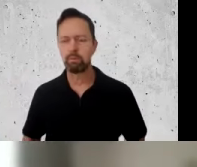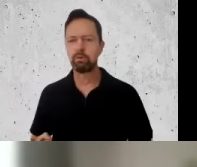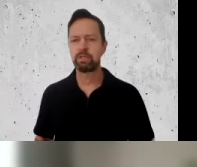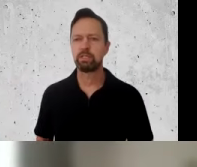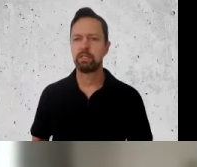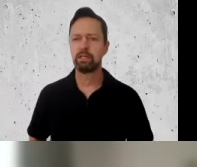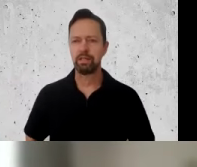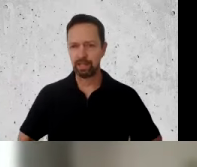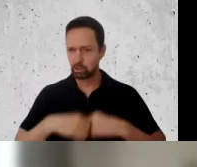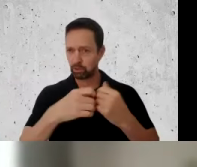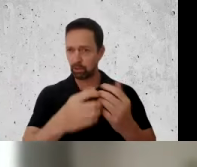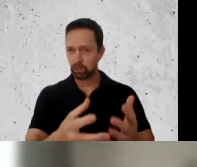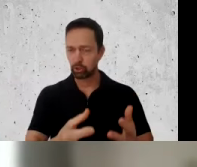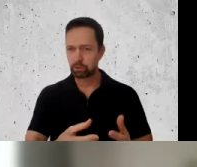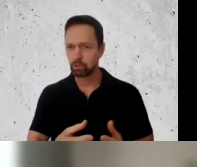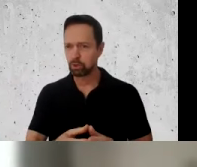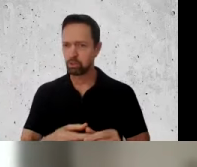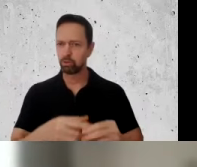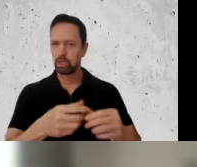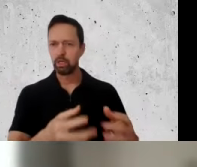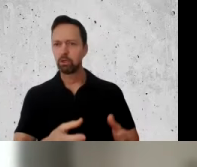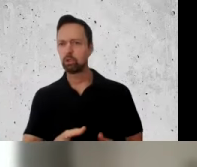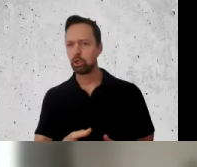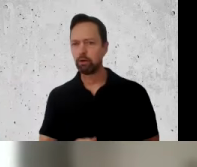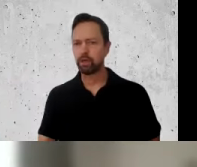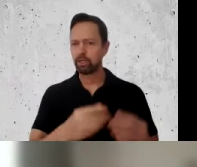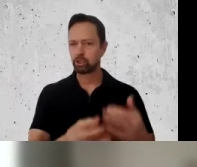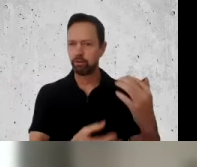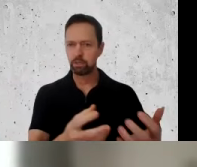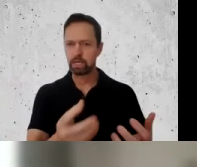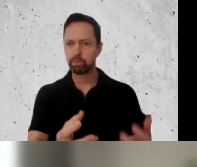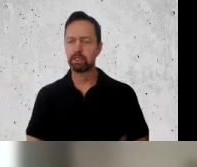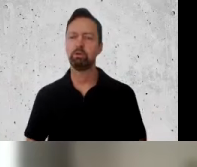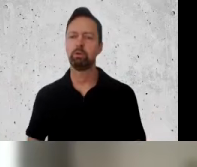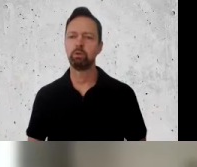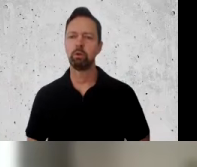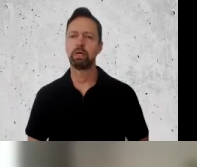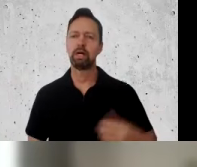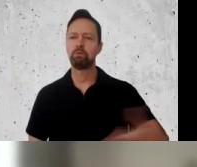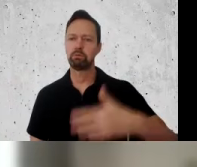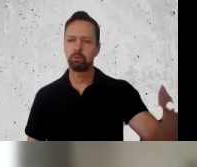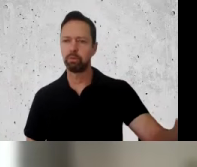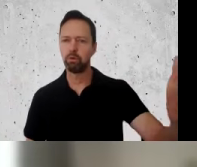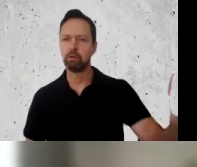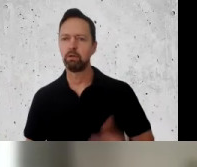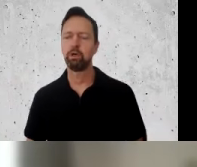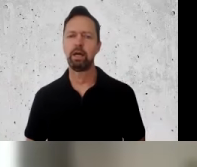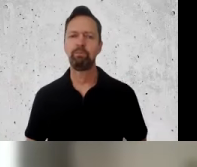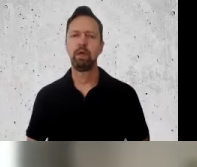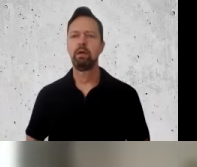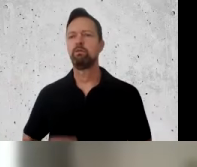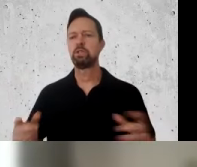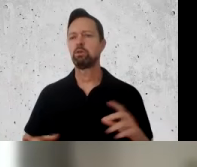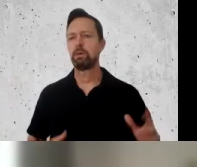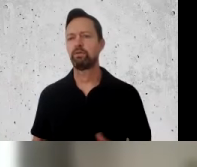Ronald Coase, lá em 1937, quando ele viajou para os Estados Unidos, jovem, ainda jovem demais para entrar no doutorado, sobrou um ano, ele foi